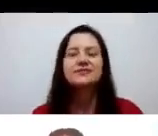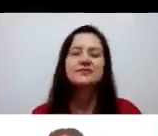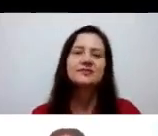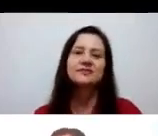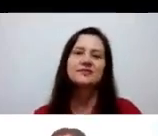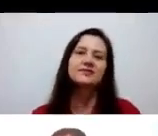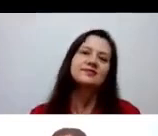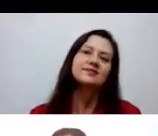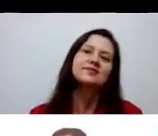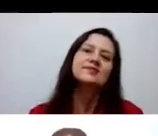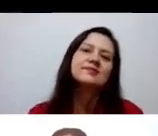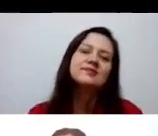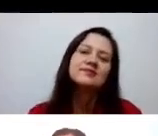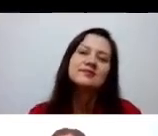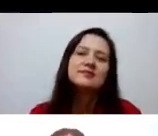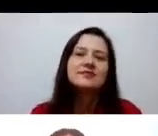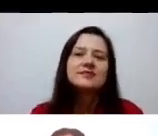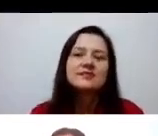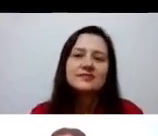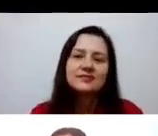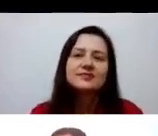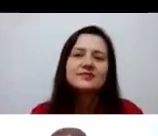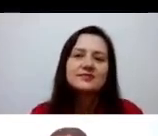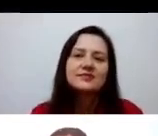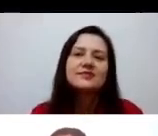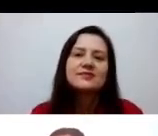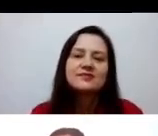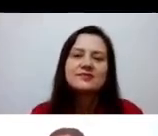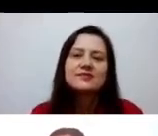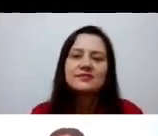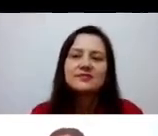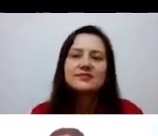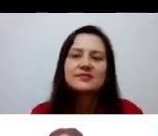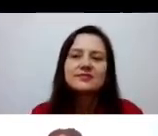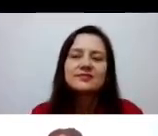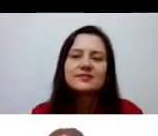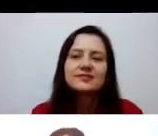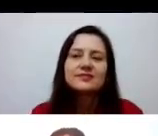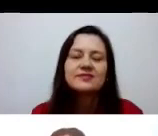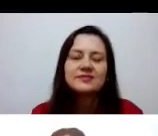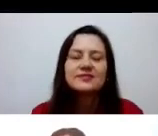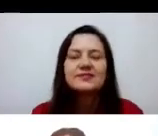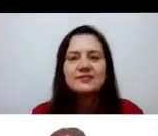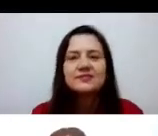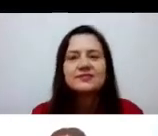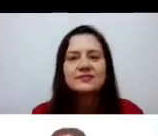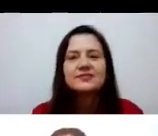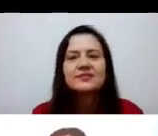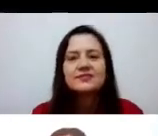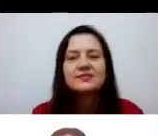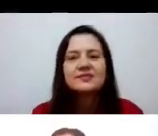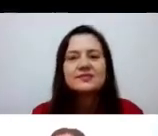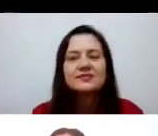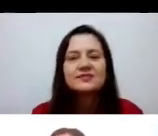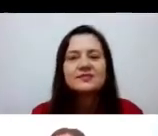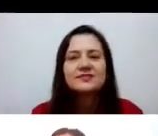mas também ela precisa trazer um equilíbrio da parte de crescimento de construções, né, arquitetônico. Por